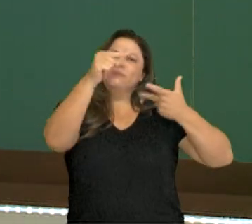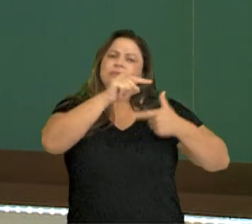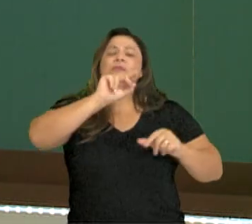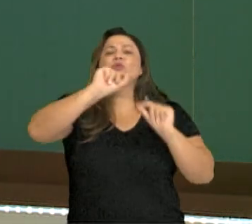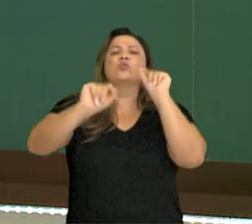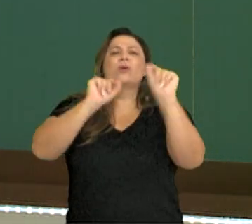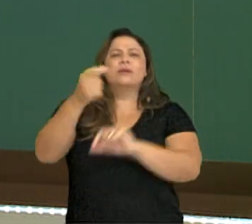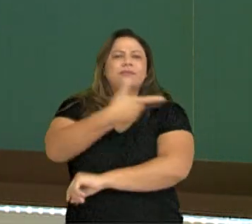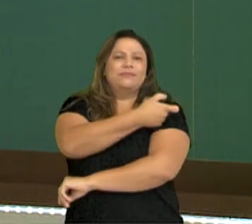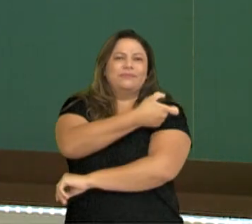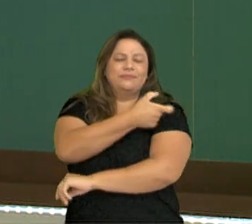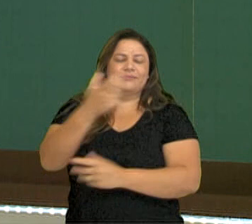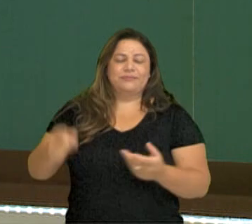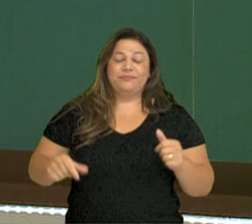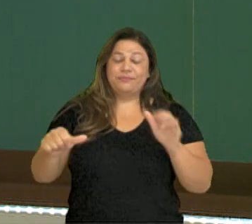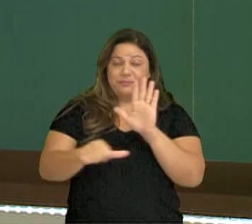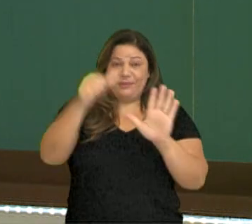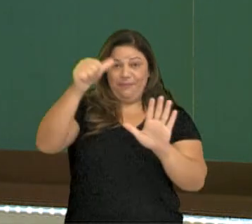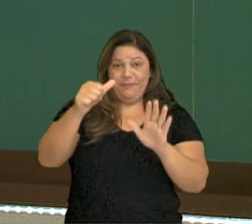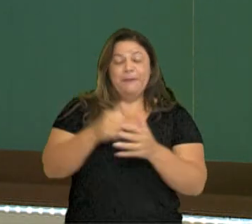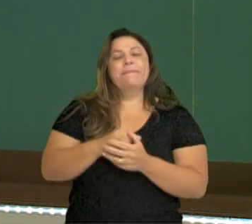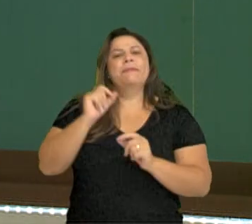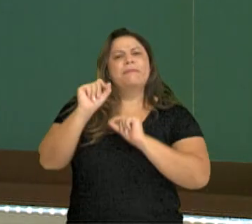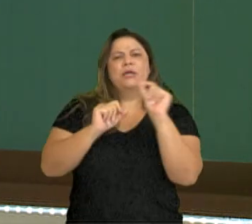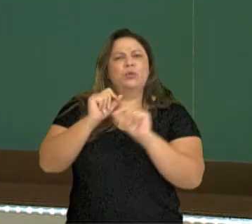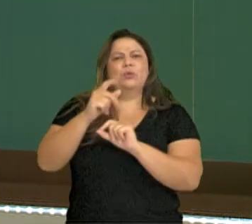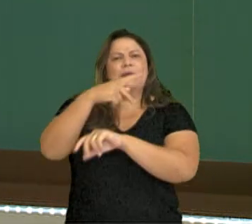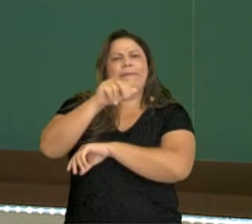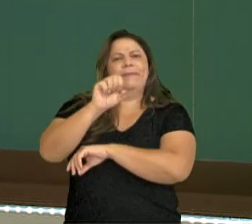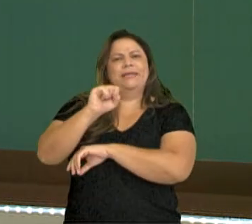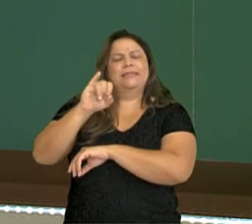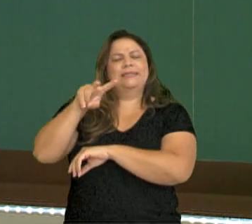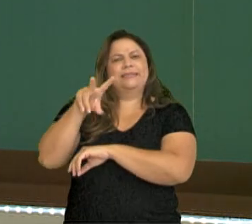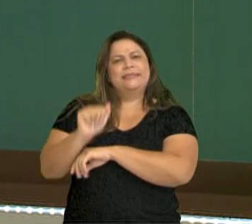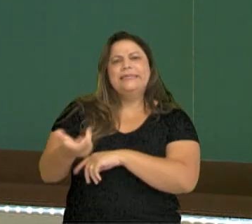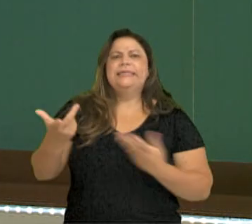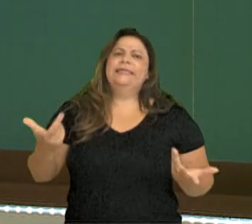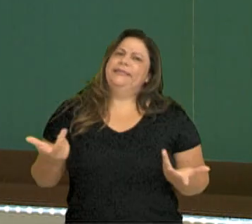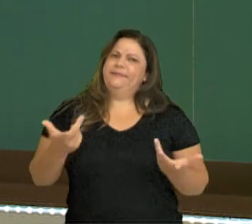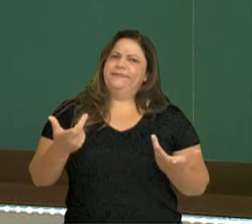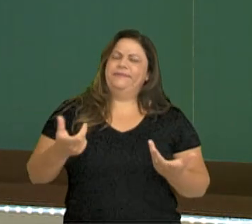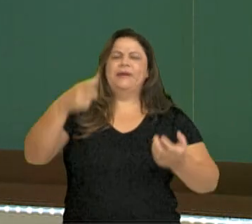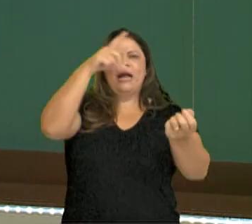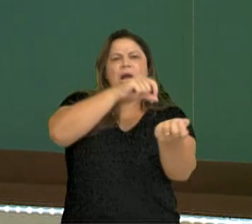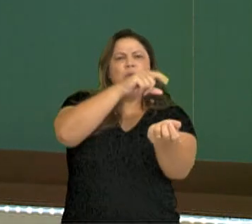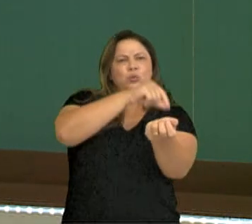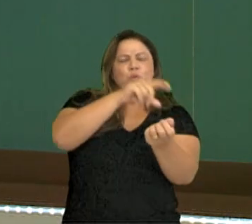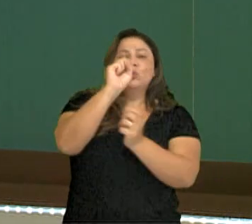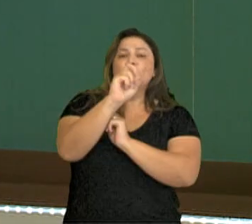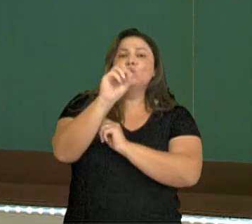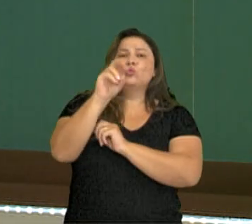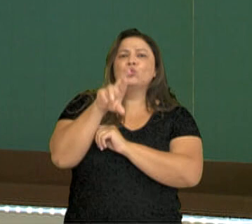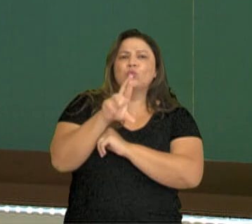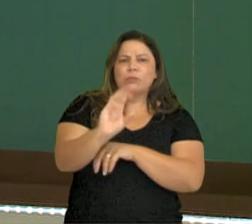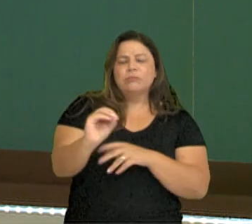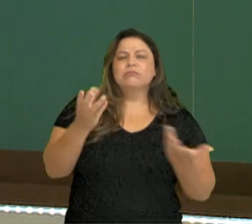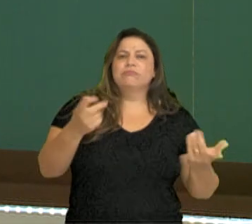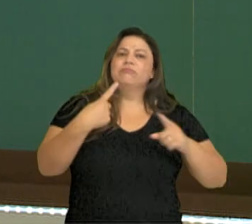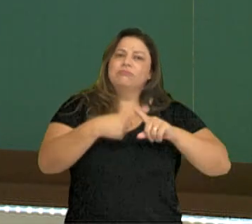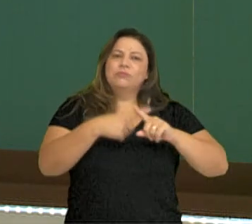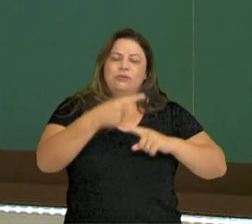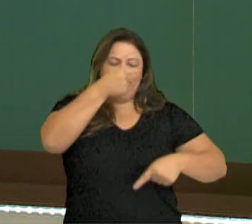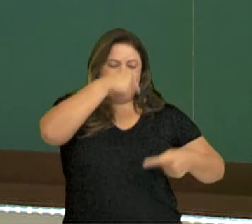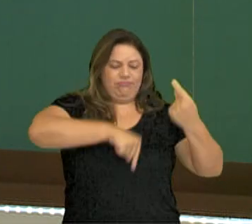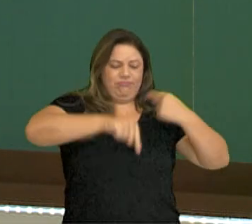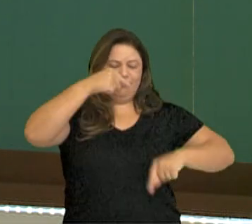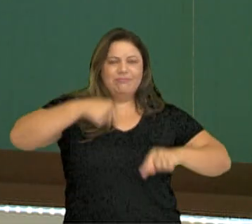vacina? Primeiro aqui, imunização passiva. Isso é característica de soro, gente. Por quê? Porque o soro, ele coloca dentro do teu